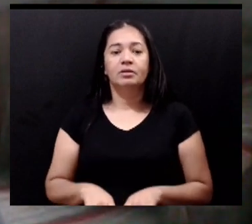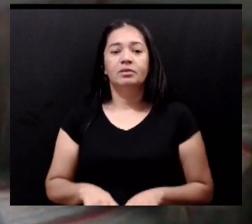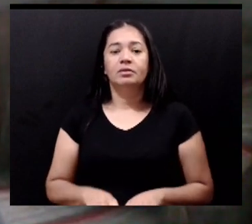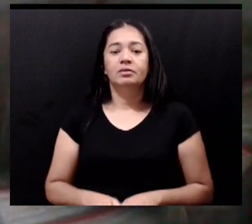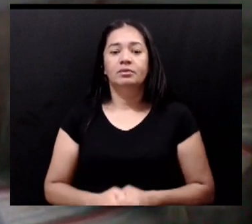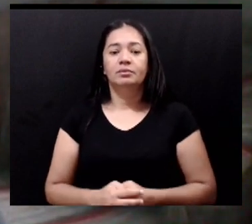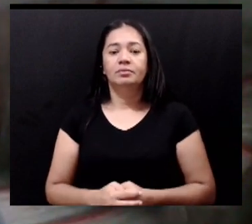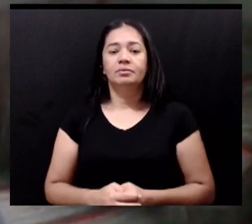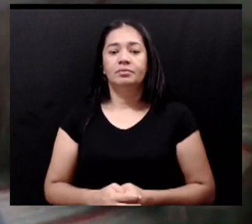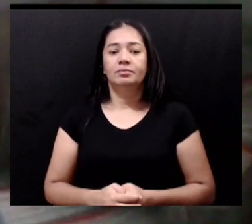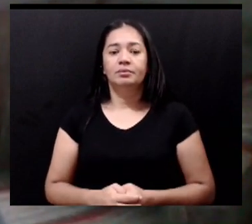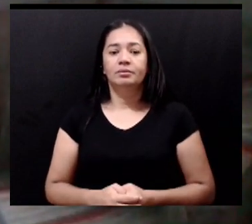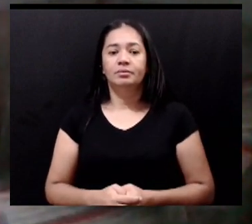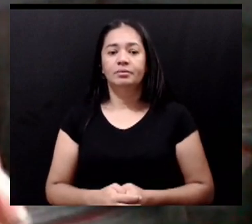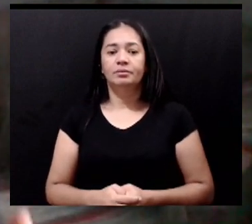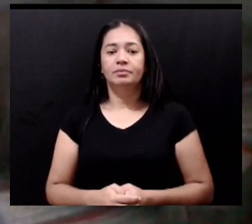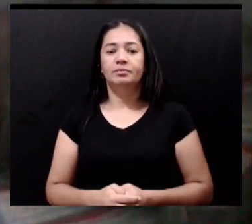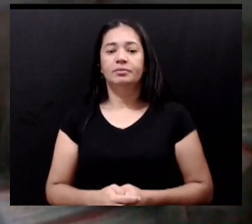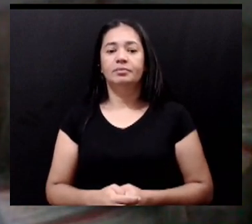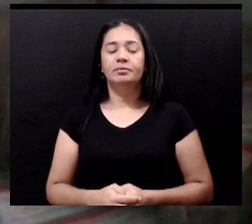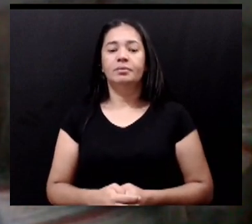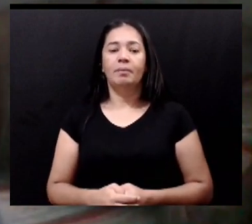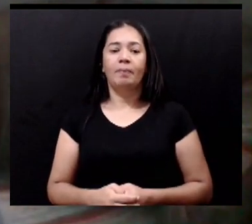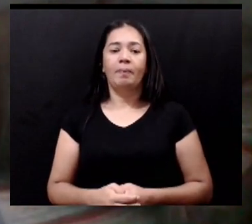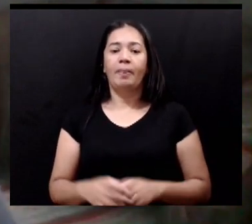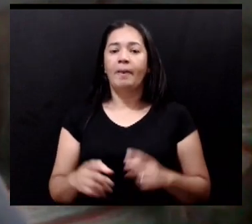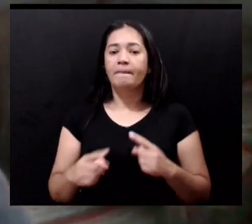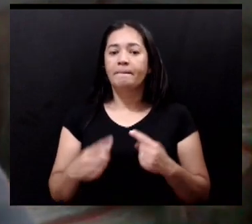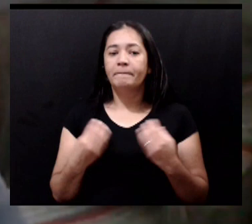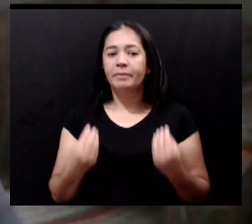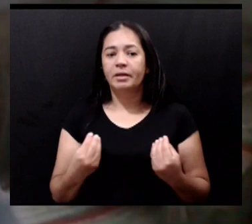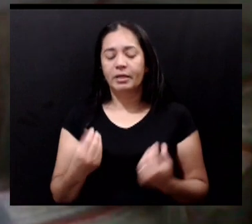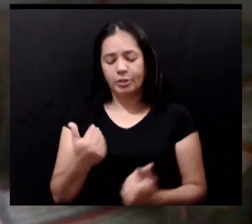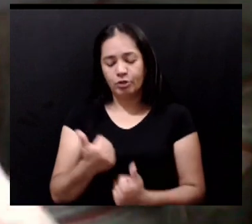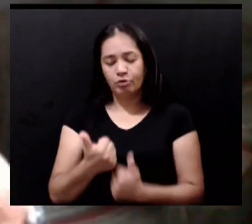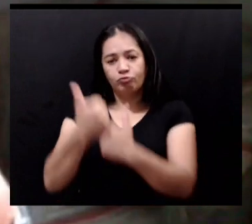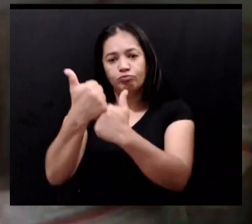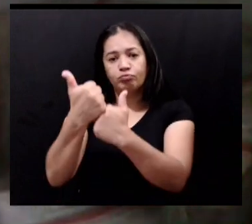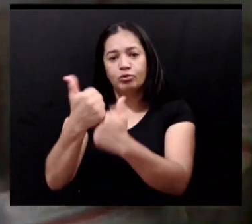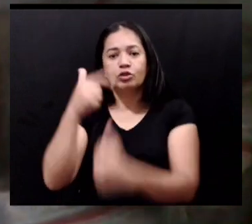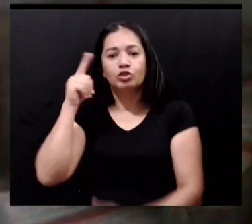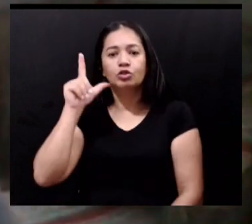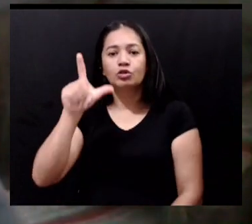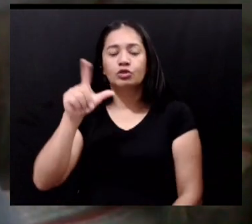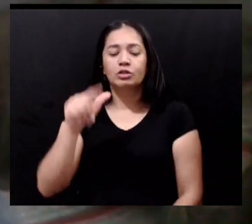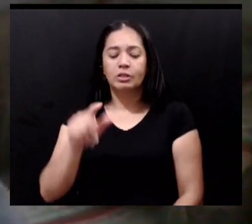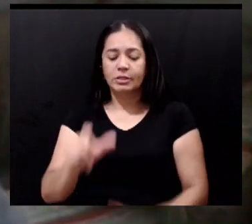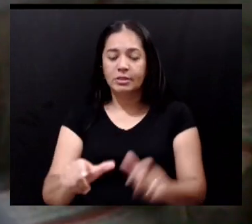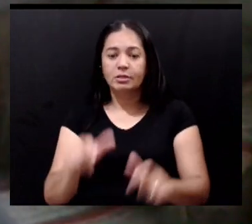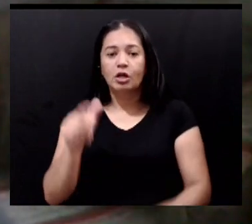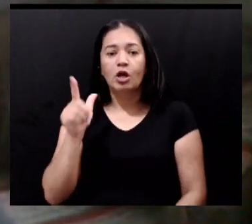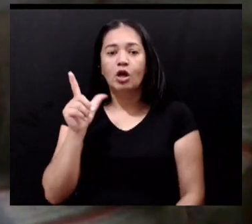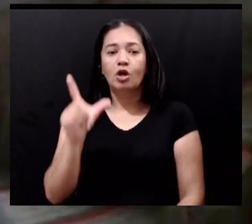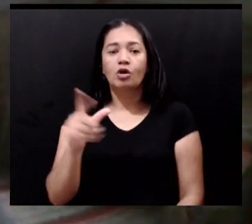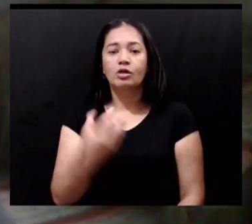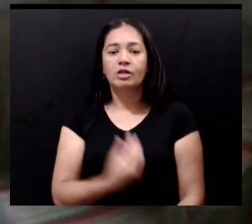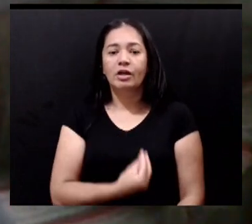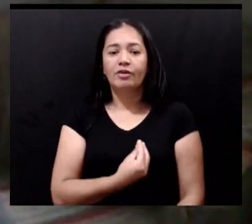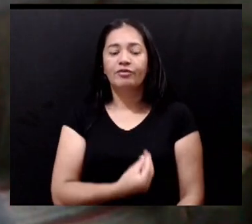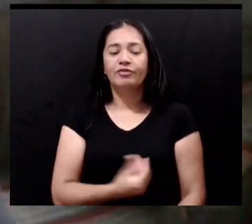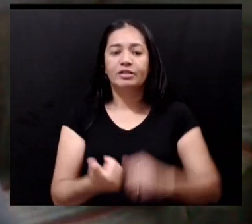desses adoecimentos para poder dar um suporte para que possam ter uma vida de qualidade enquanto